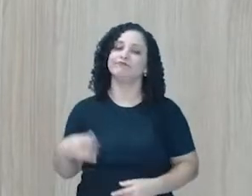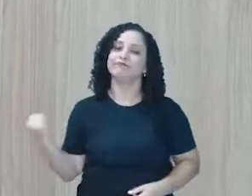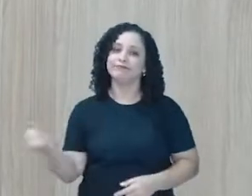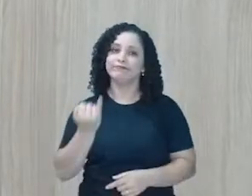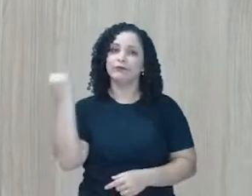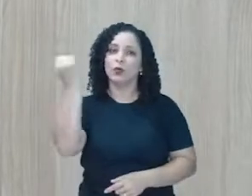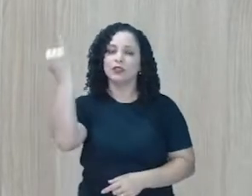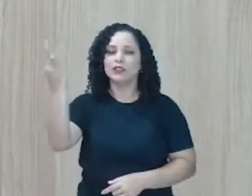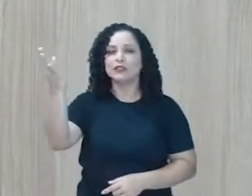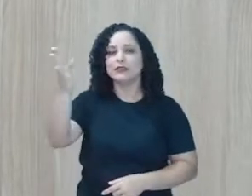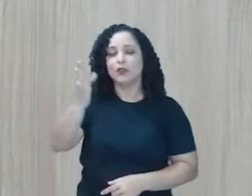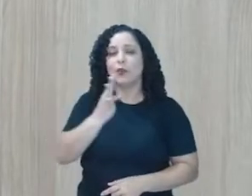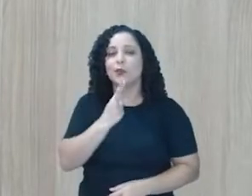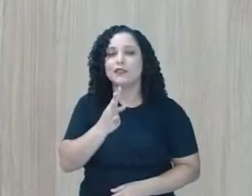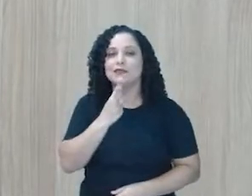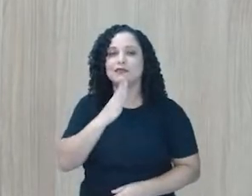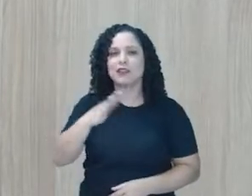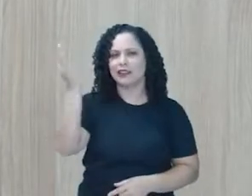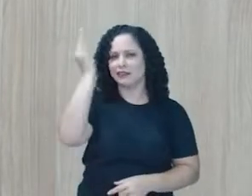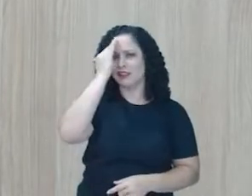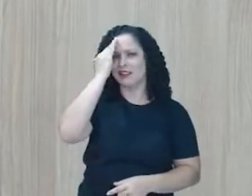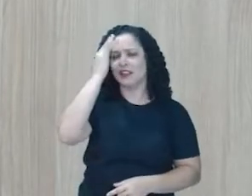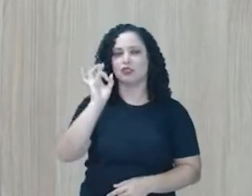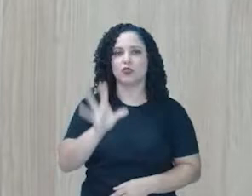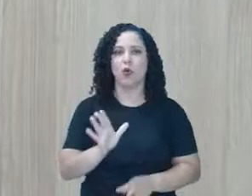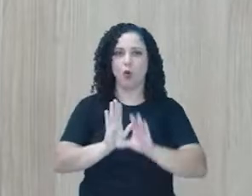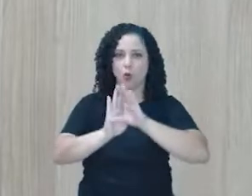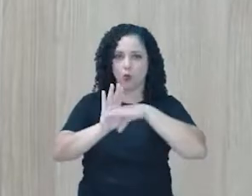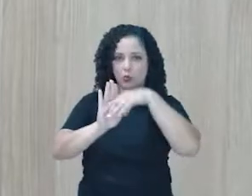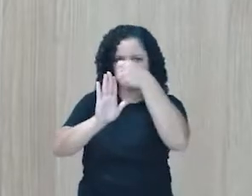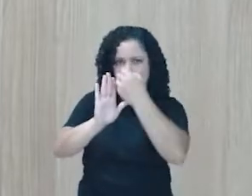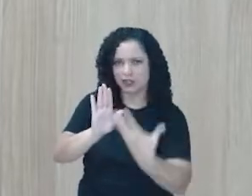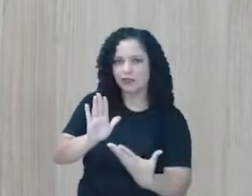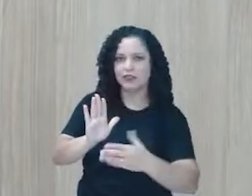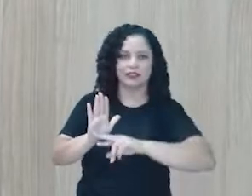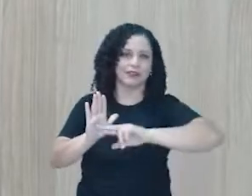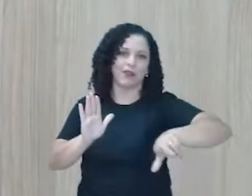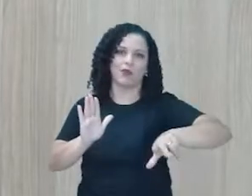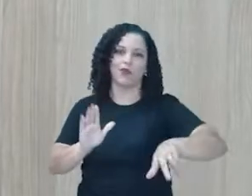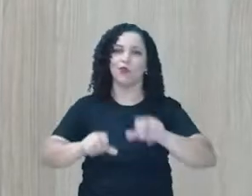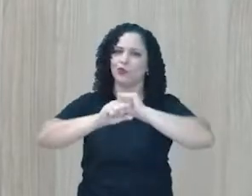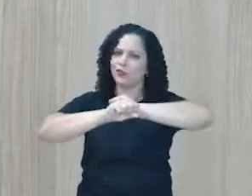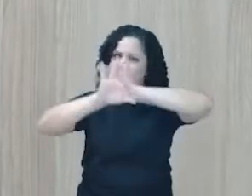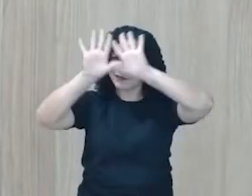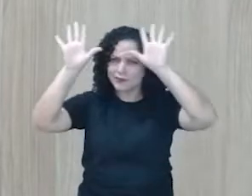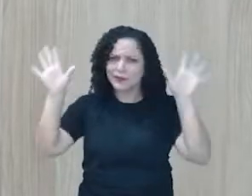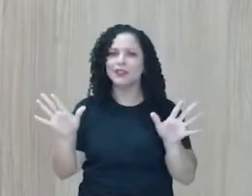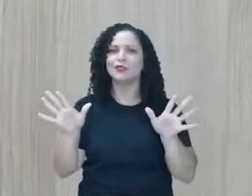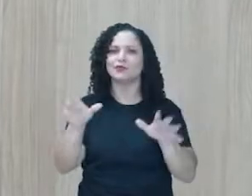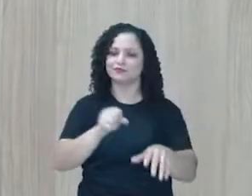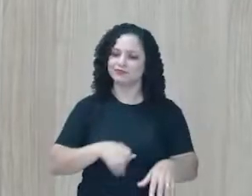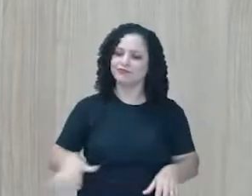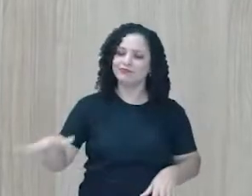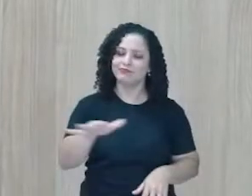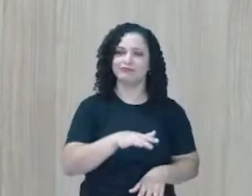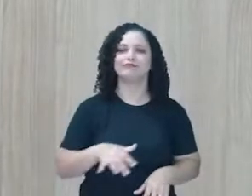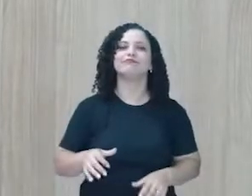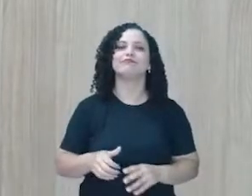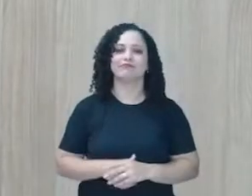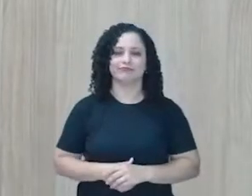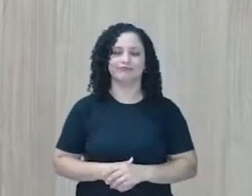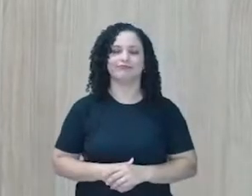é importante a gente entender que a gente não está falando isso por uma questão conceitual, é uma questão de esclarecimento, é uma questão de